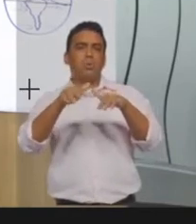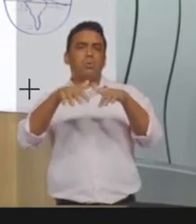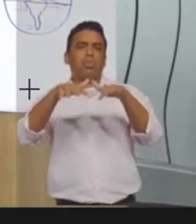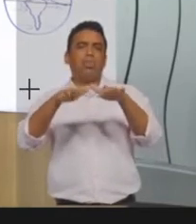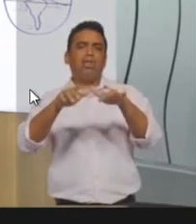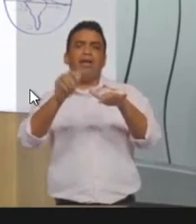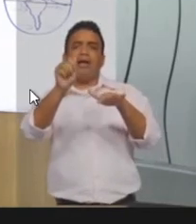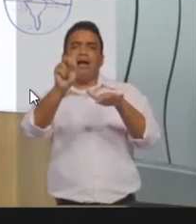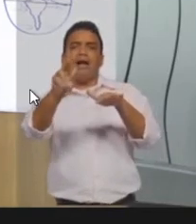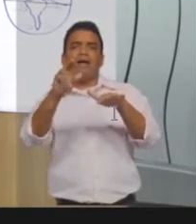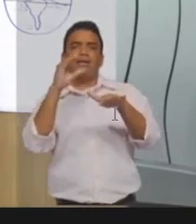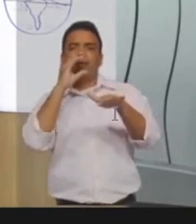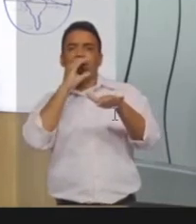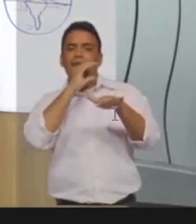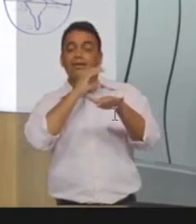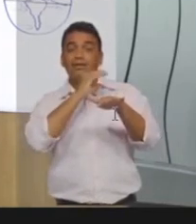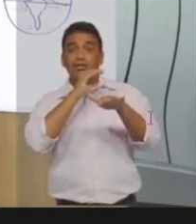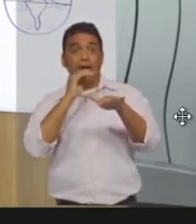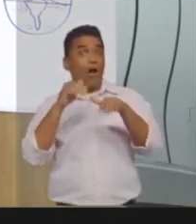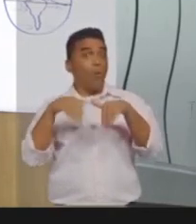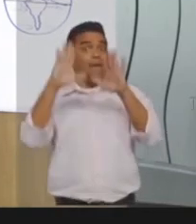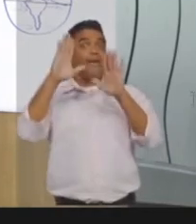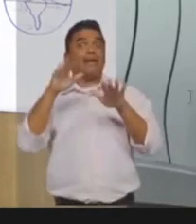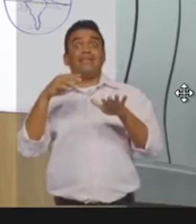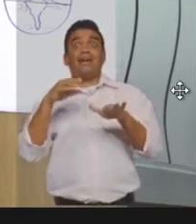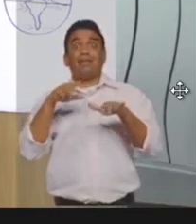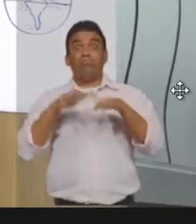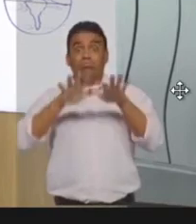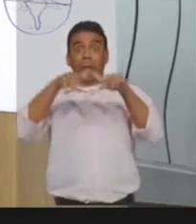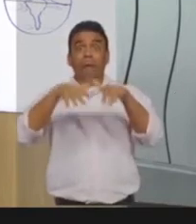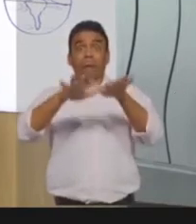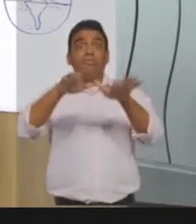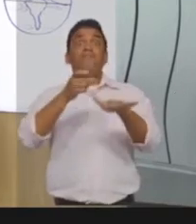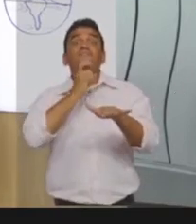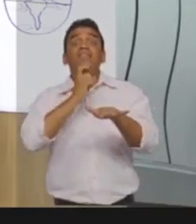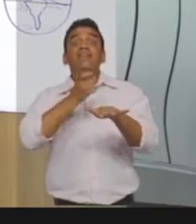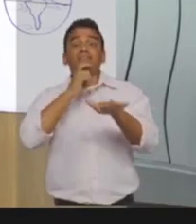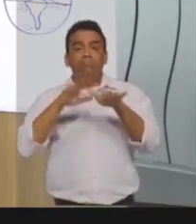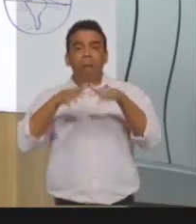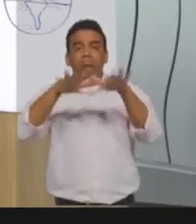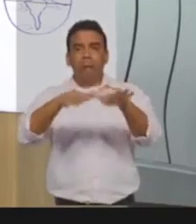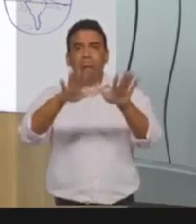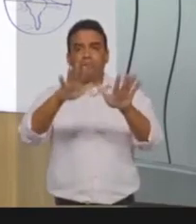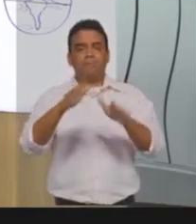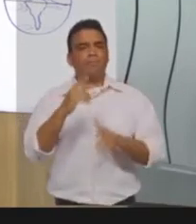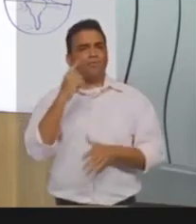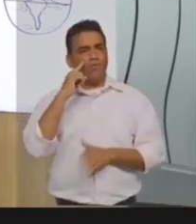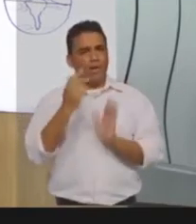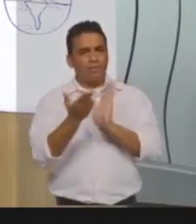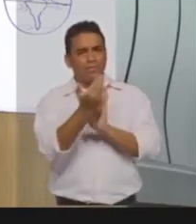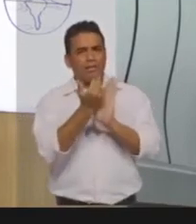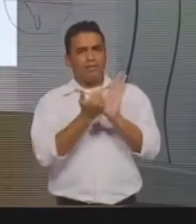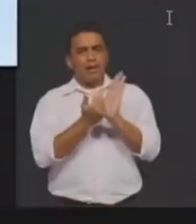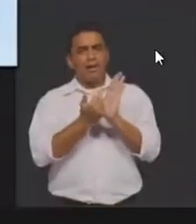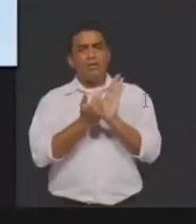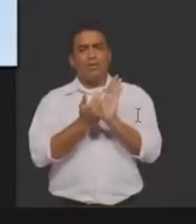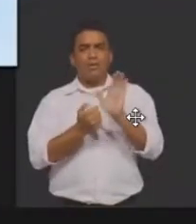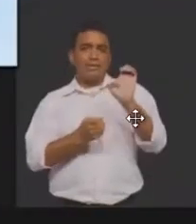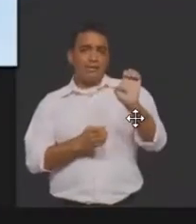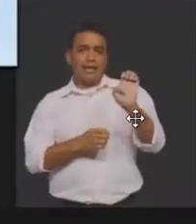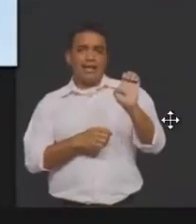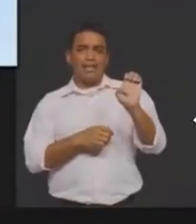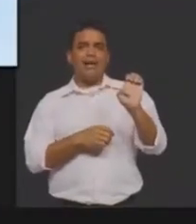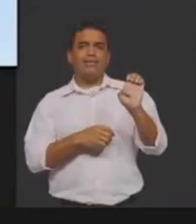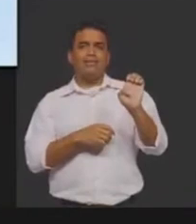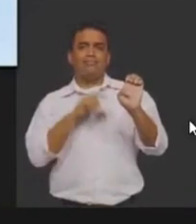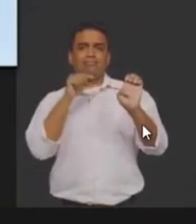movimentação de massa de ar frio. Se você reparar bem aqui no mapa, só mais uma vez aqui, no mapa da esquerda aqui do inverno, se